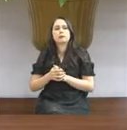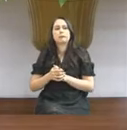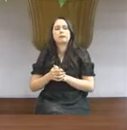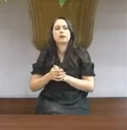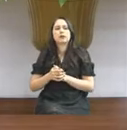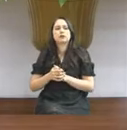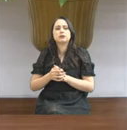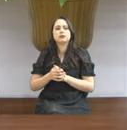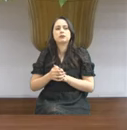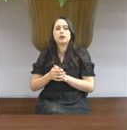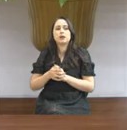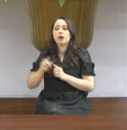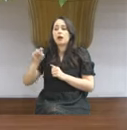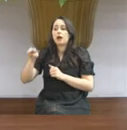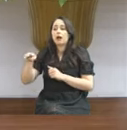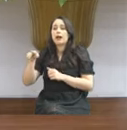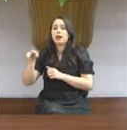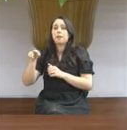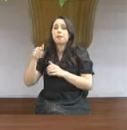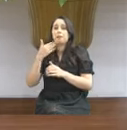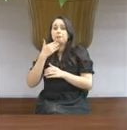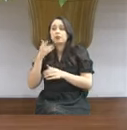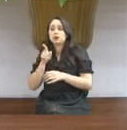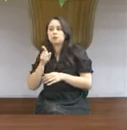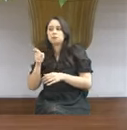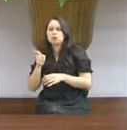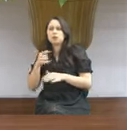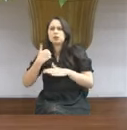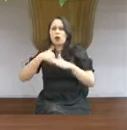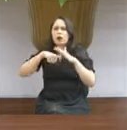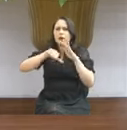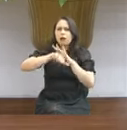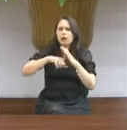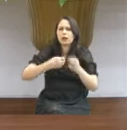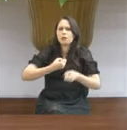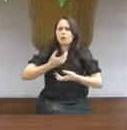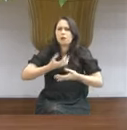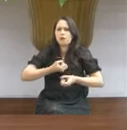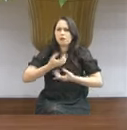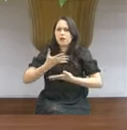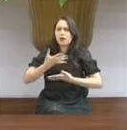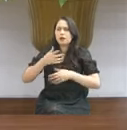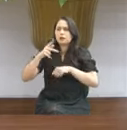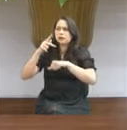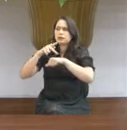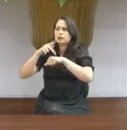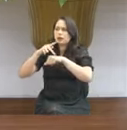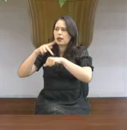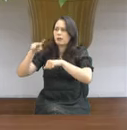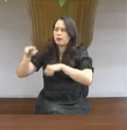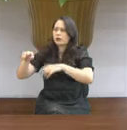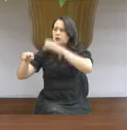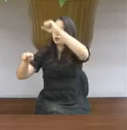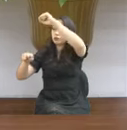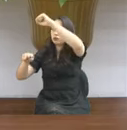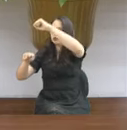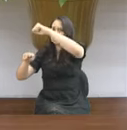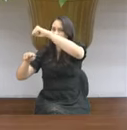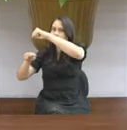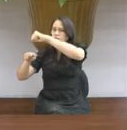o teu crime? Confessa. Ele não confessava, ia soltando a pedra. Já mexia com o psicológico da